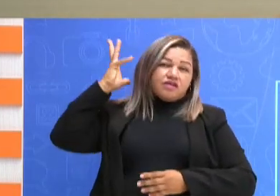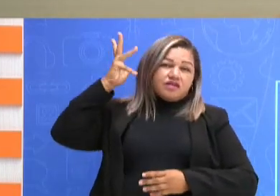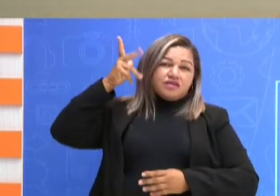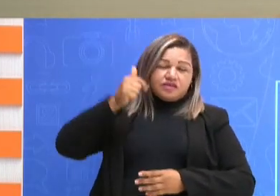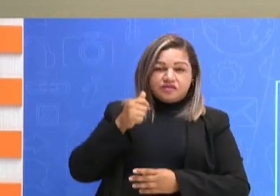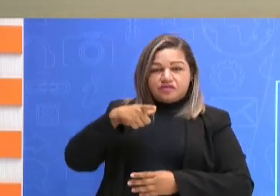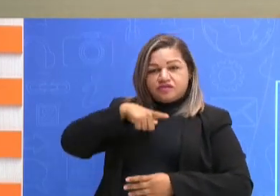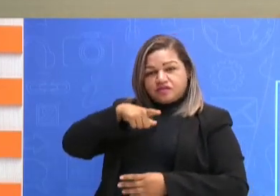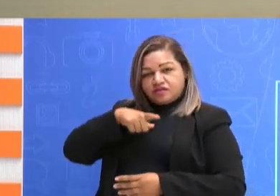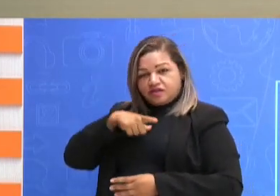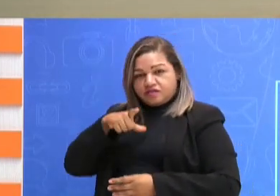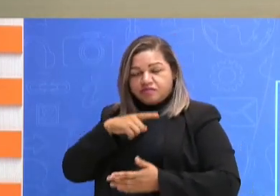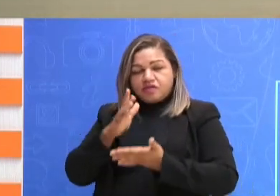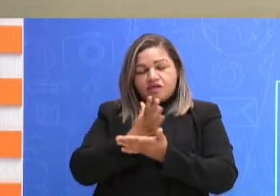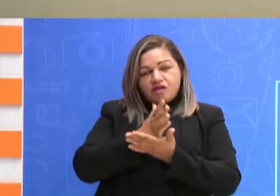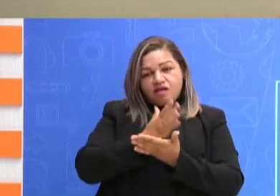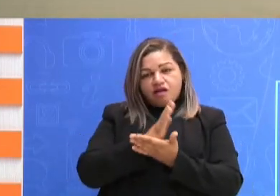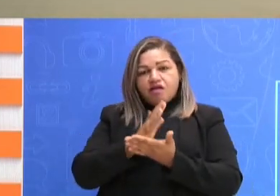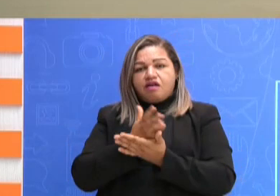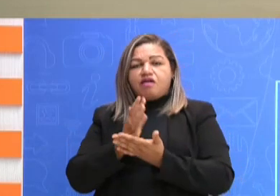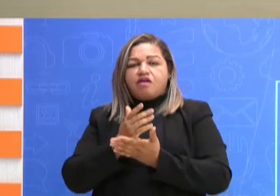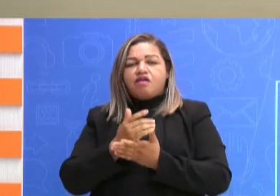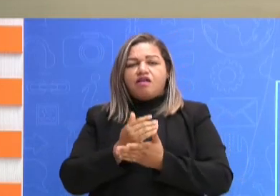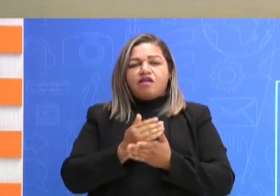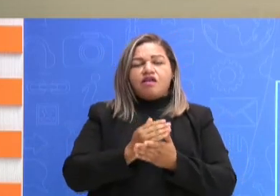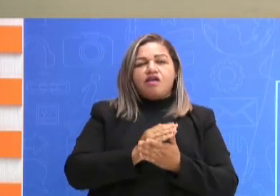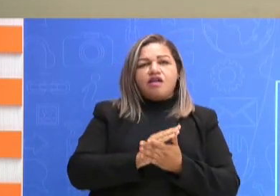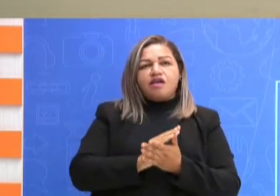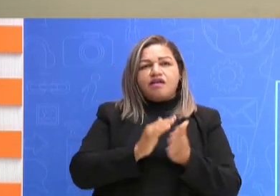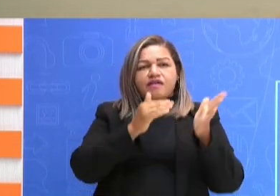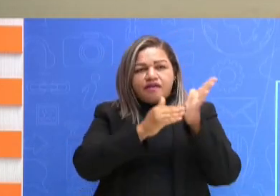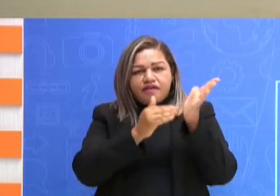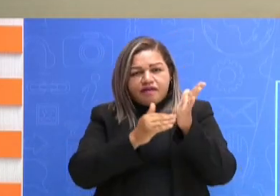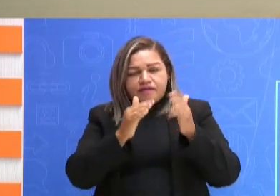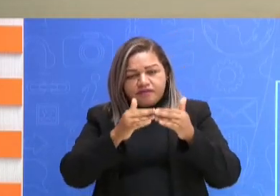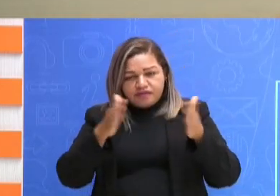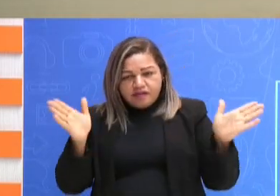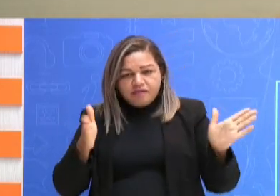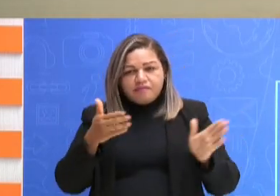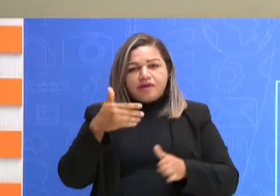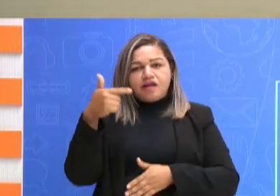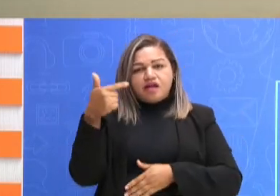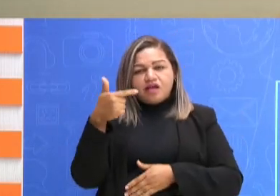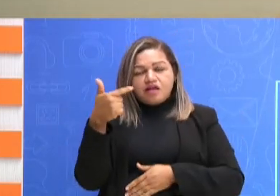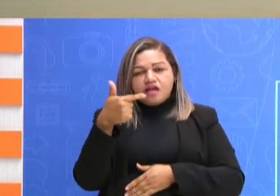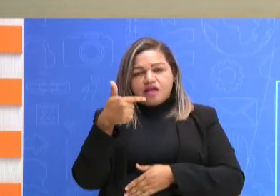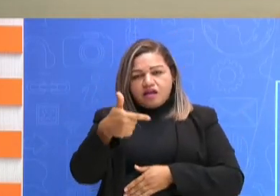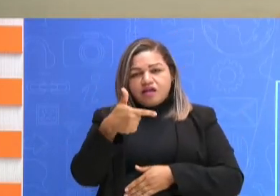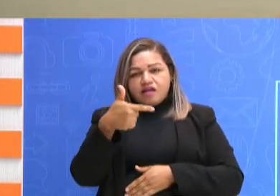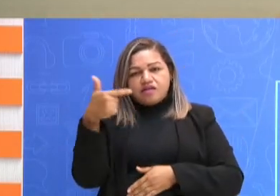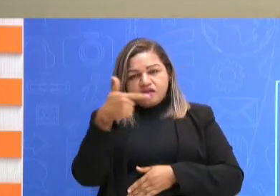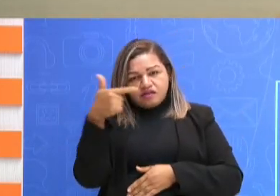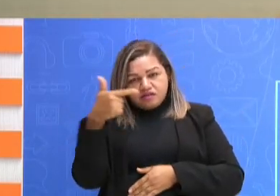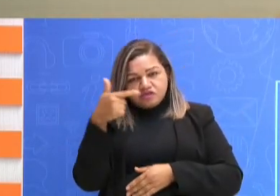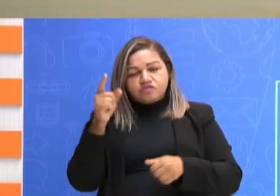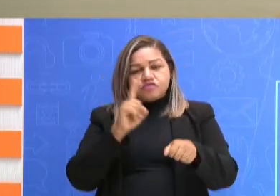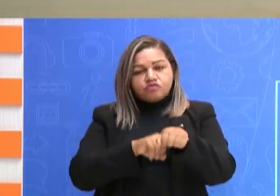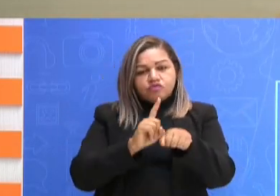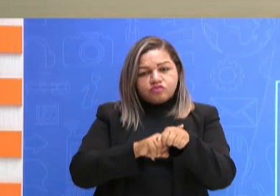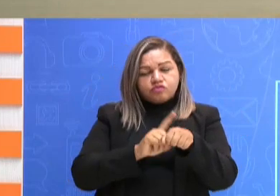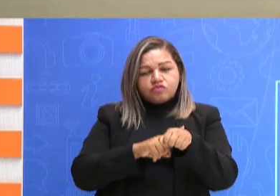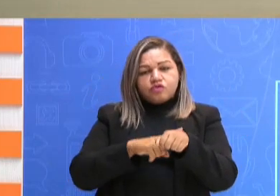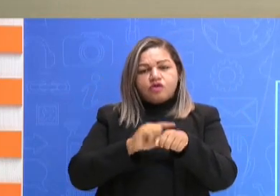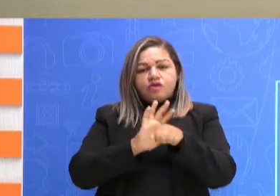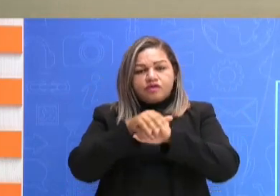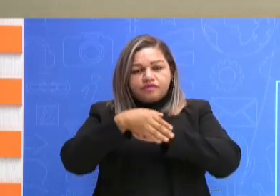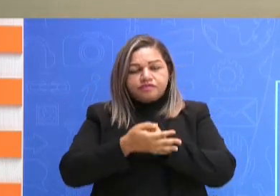nós temos algumas UBS com horário estendido até as 22 horas, até as 10 horas da noite. E nós vamos continuar mantendo essas UBS, essas